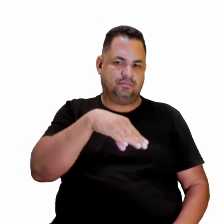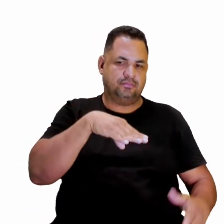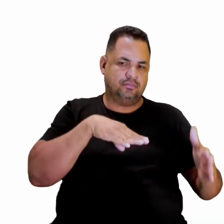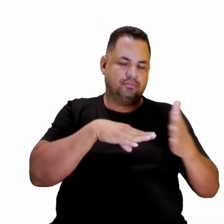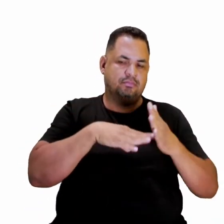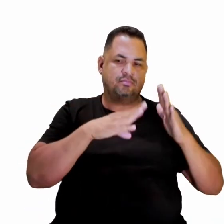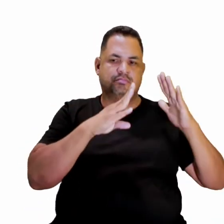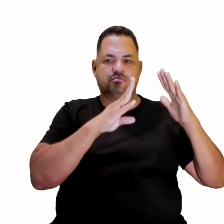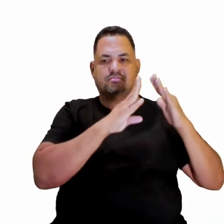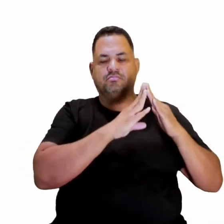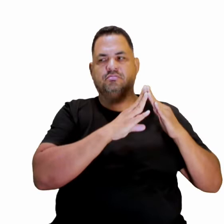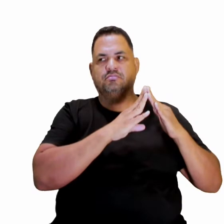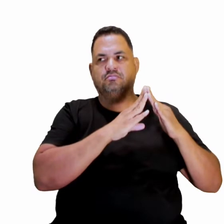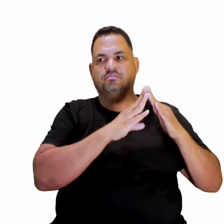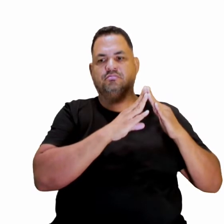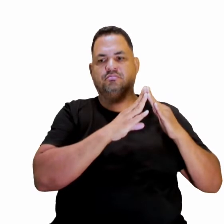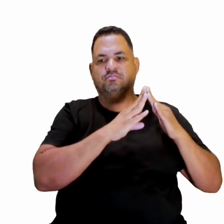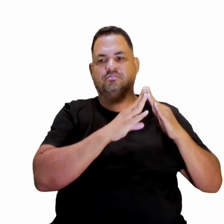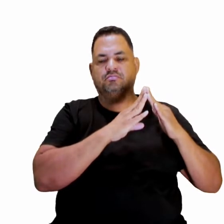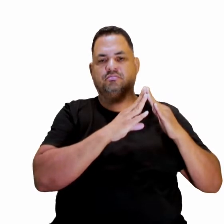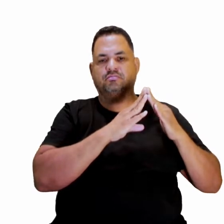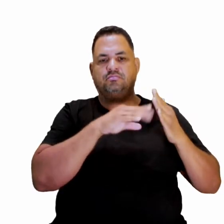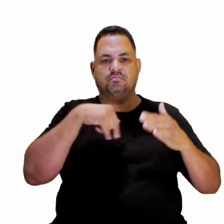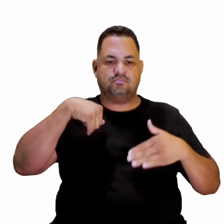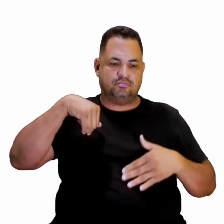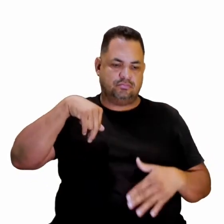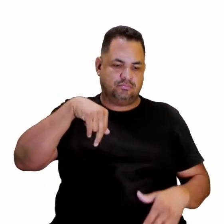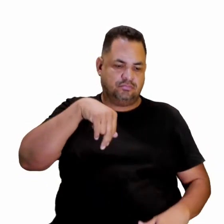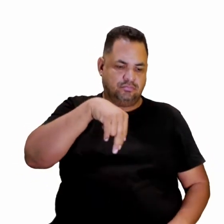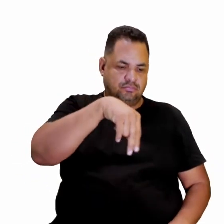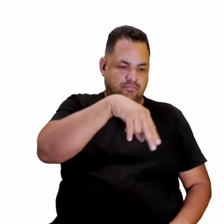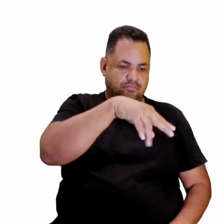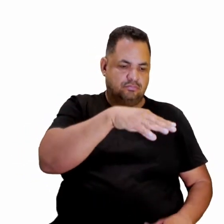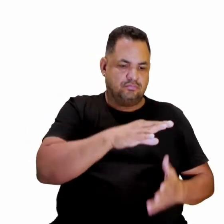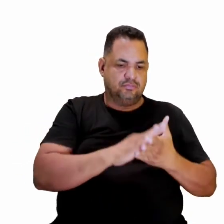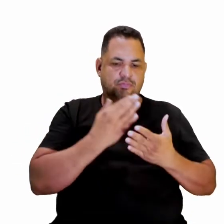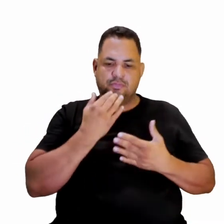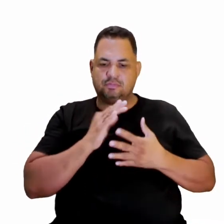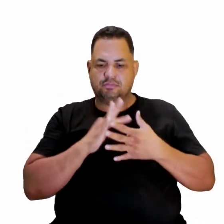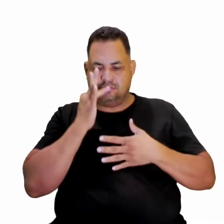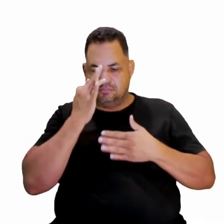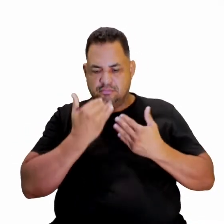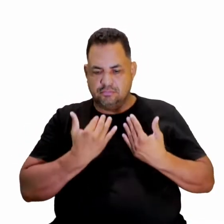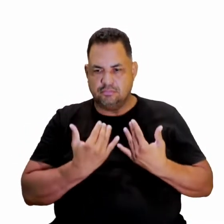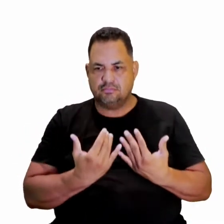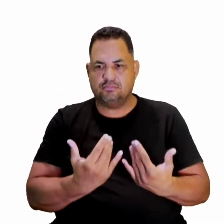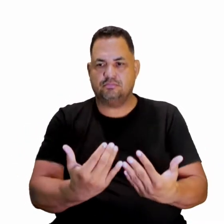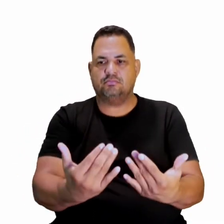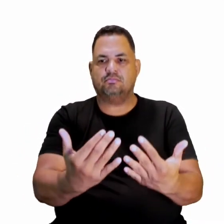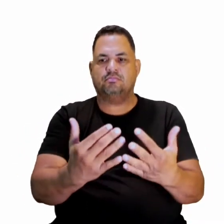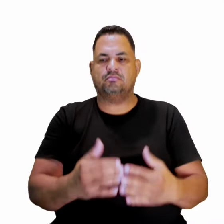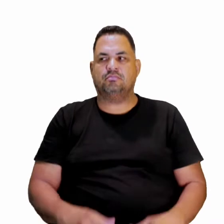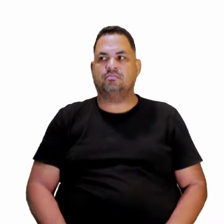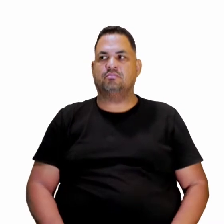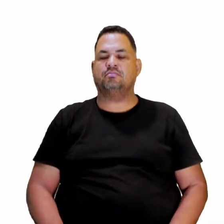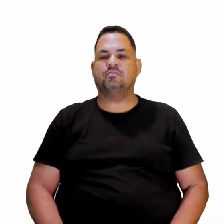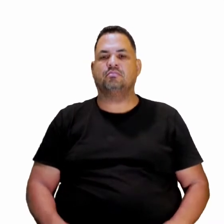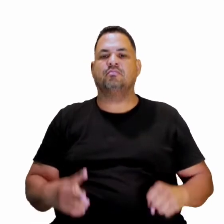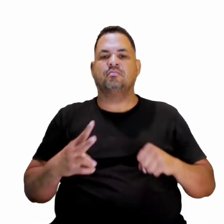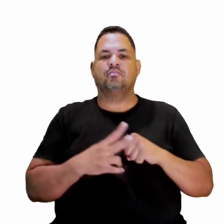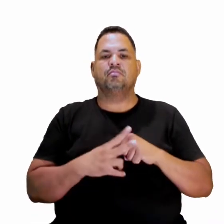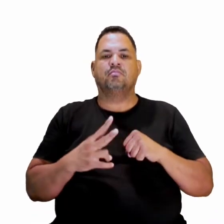casa e aí eles passaram por um jardim. Então só pode ser o verbo passar, que é o